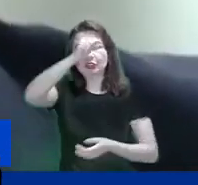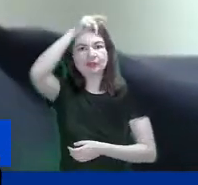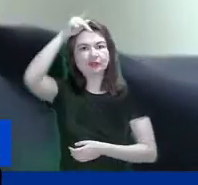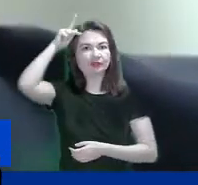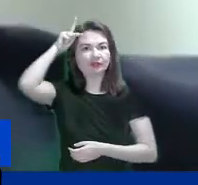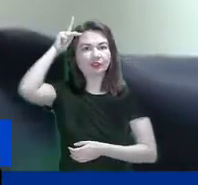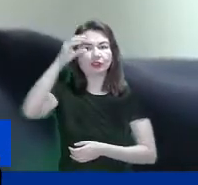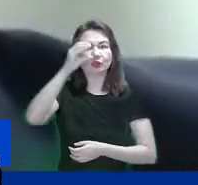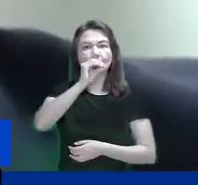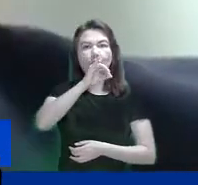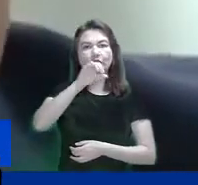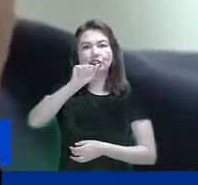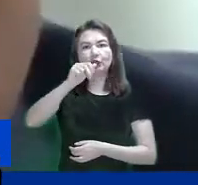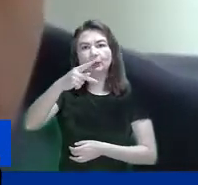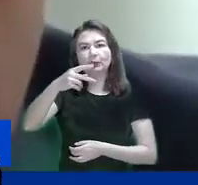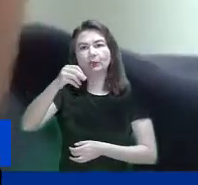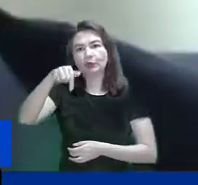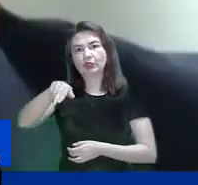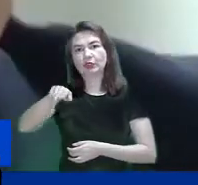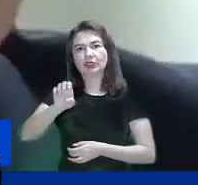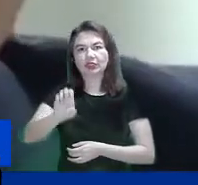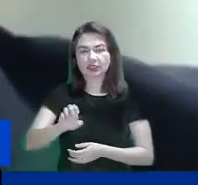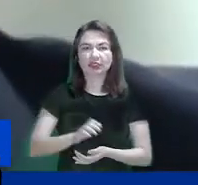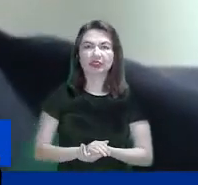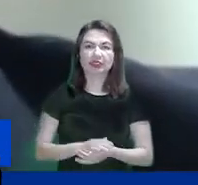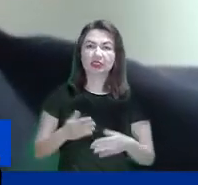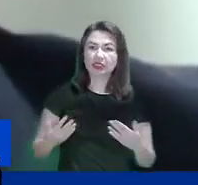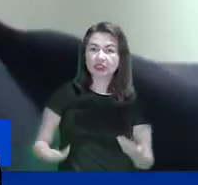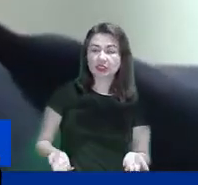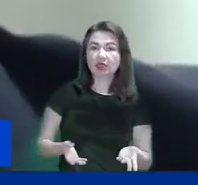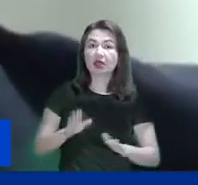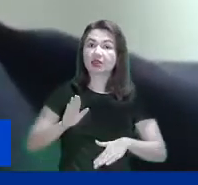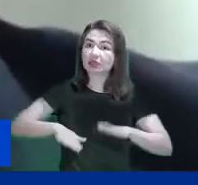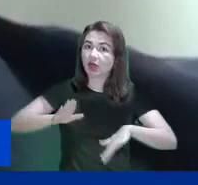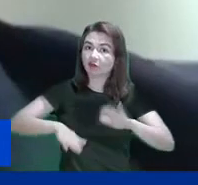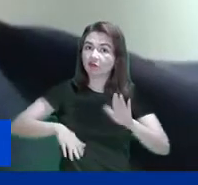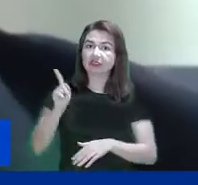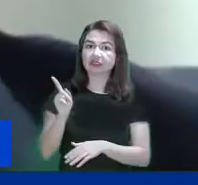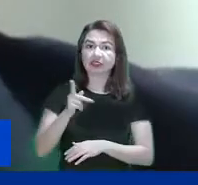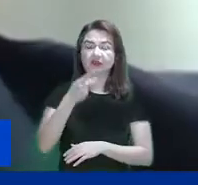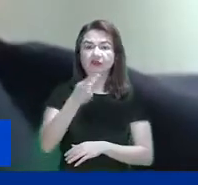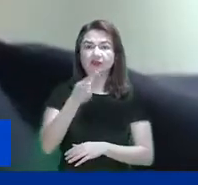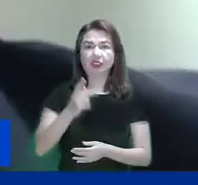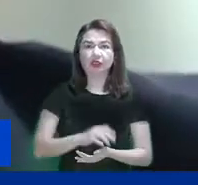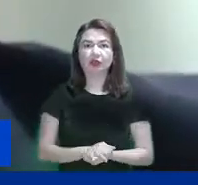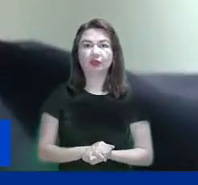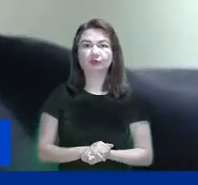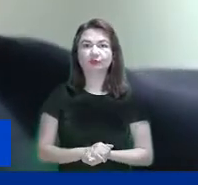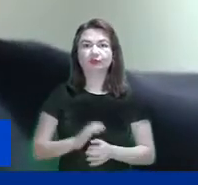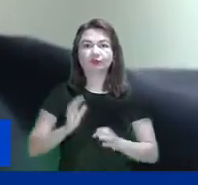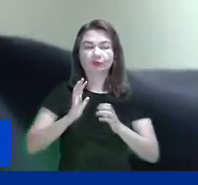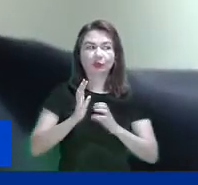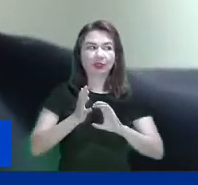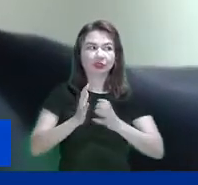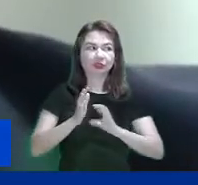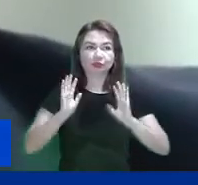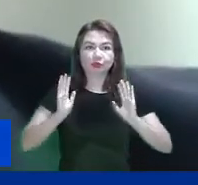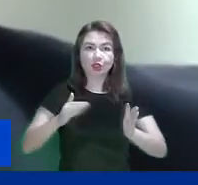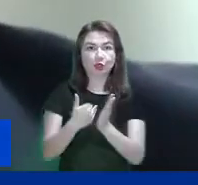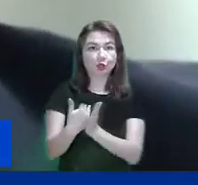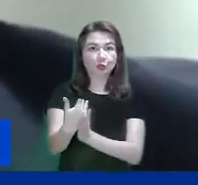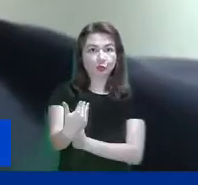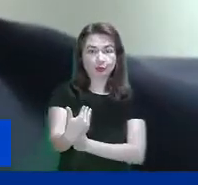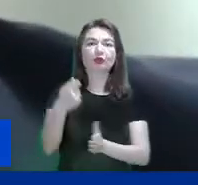ela pediu audiência, eu recebi ela no gabinete, e salvo engano, ela falou que o partido já começou, inclusive,